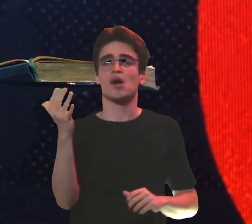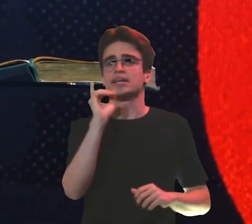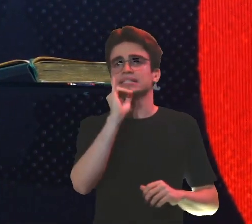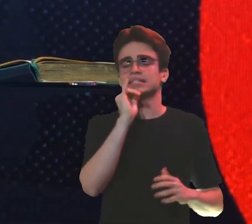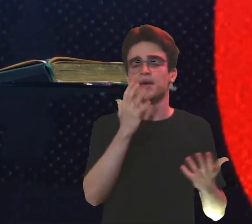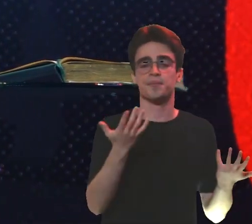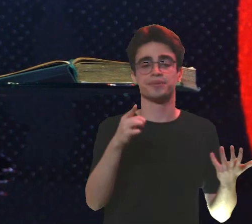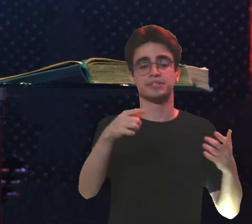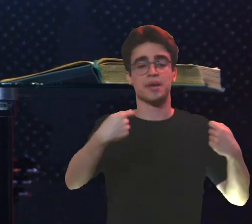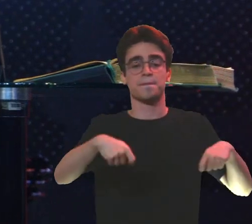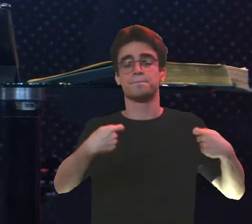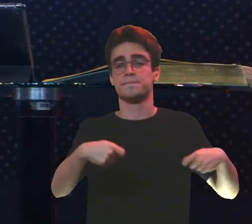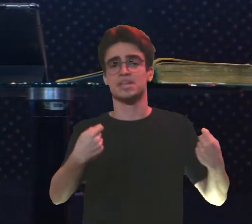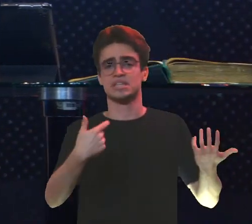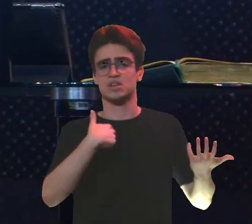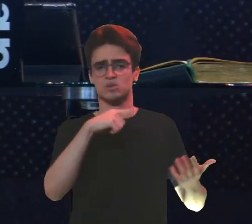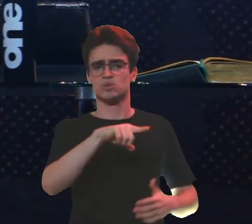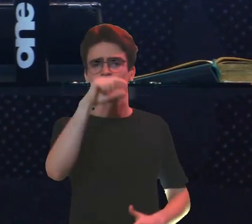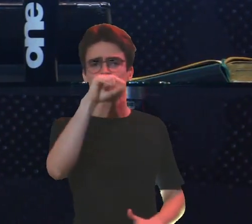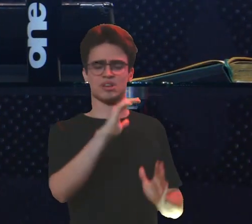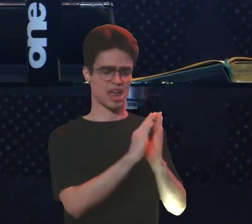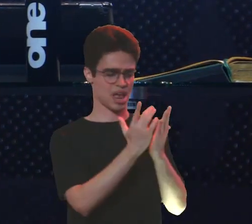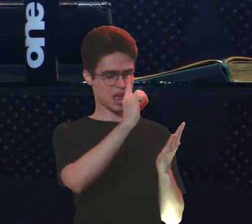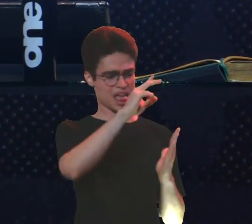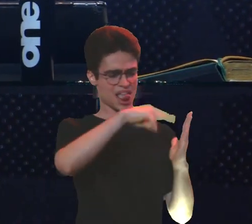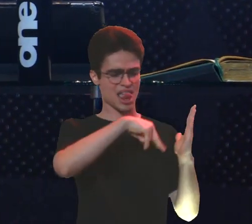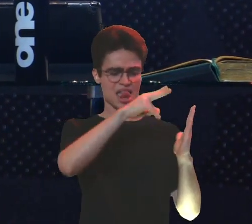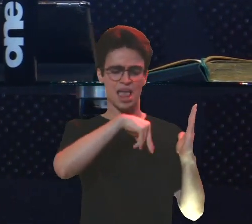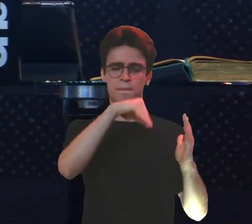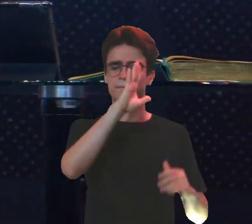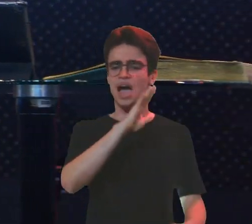precise decidir ler mais a Bíblia.